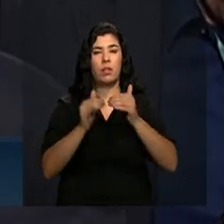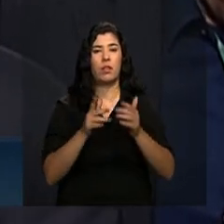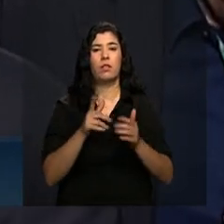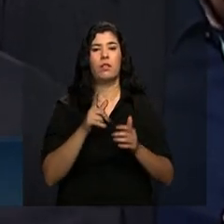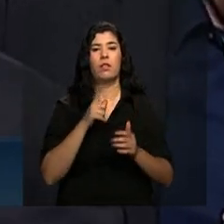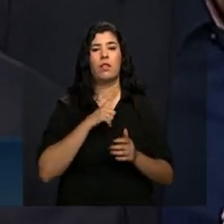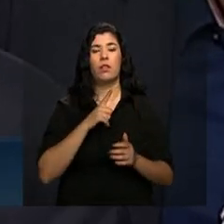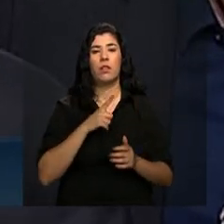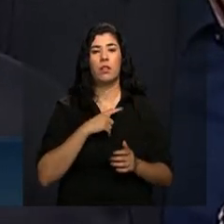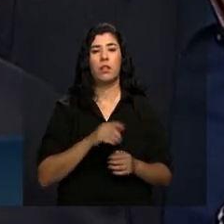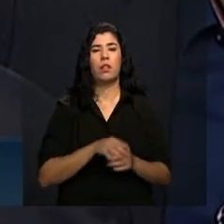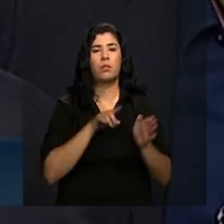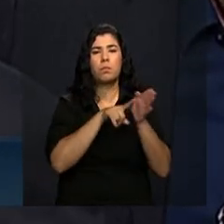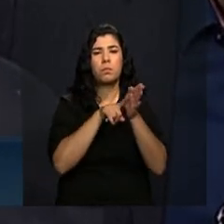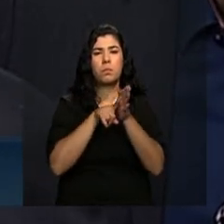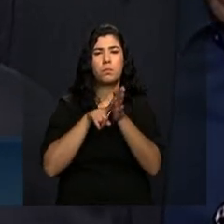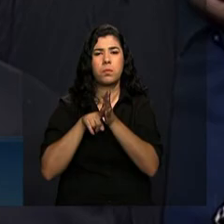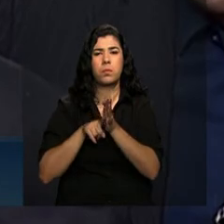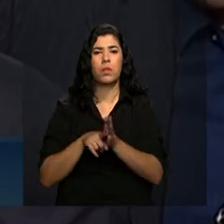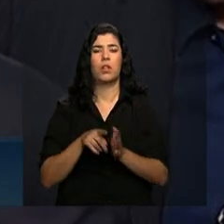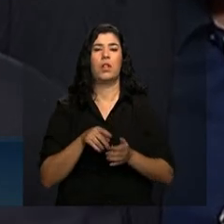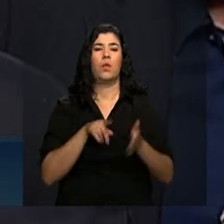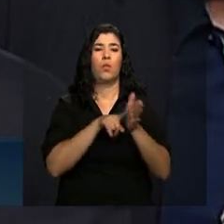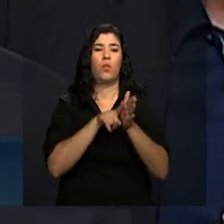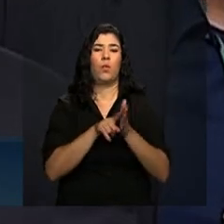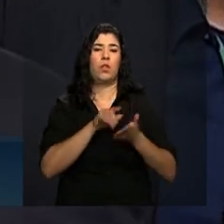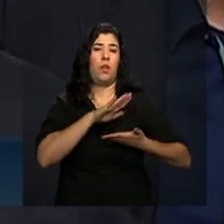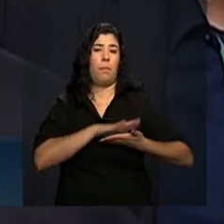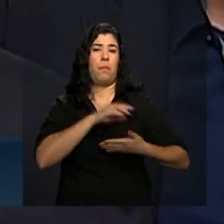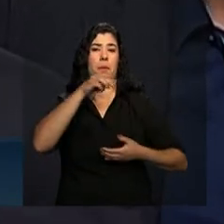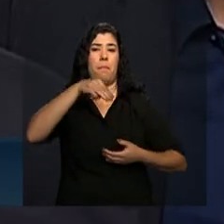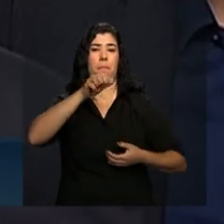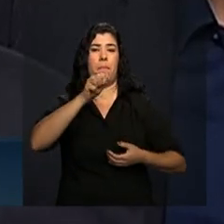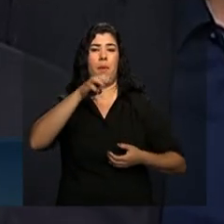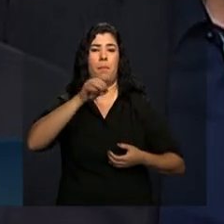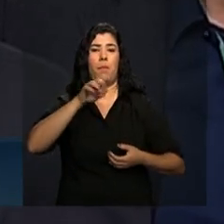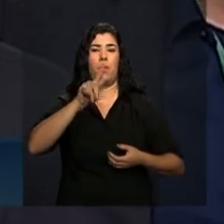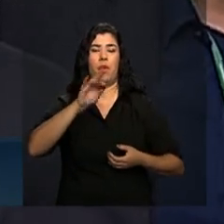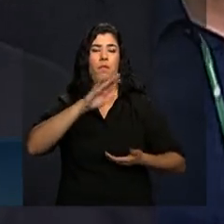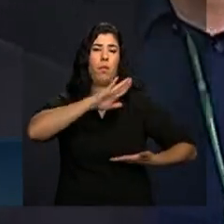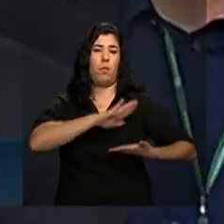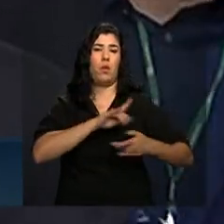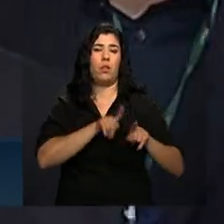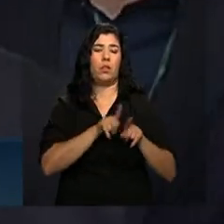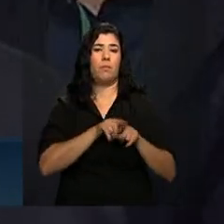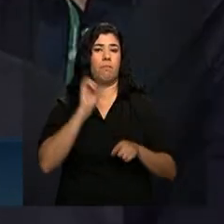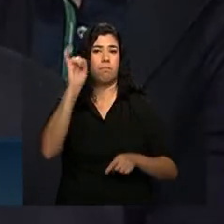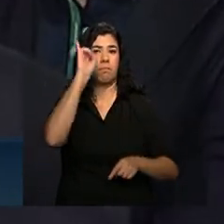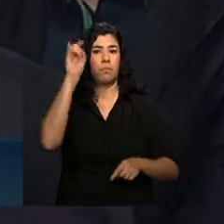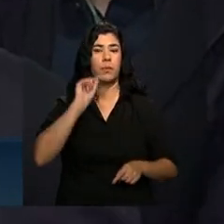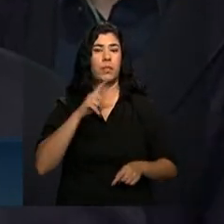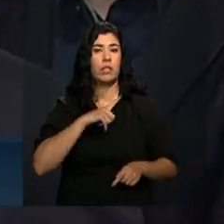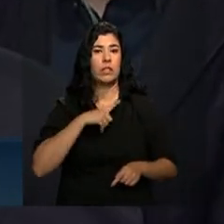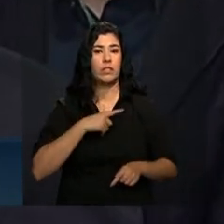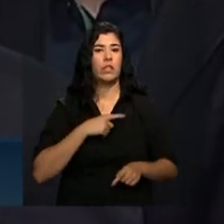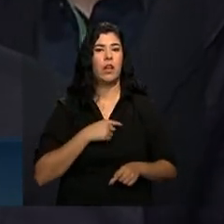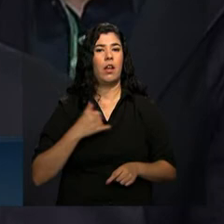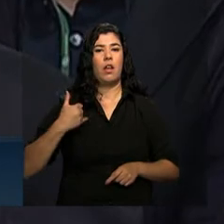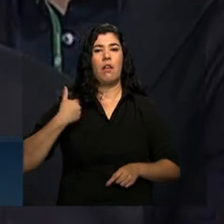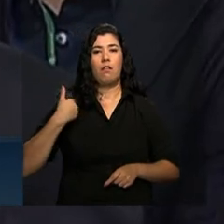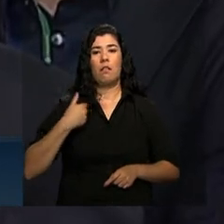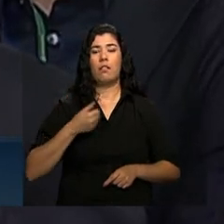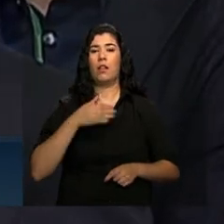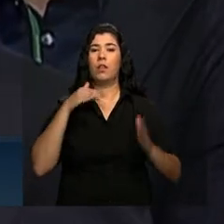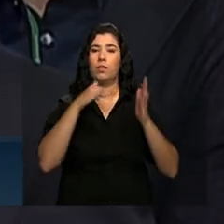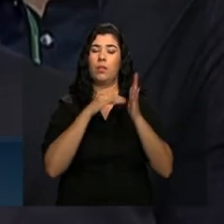do screening, do rastreamento com mamografia, porque ela é decisiva e as evidências científicas hoje demonstram que é essa faixa etária, tá